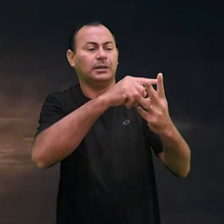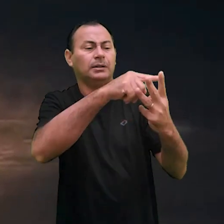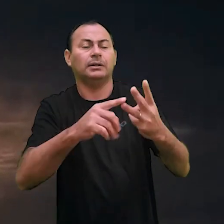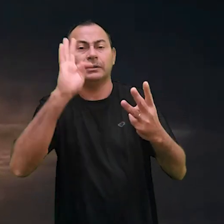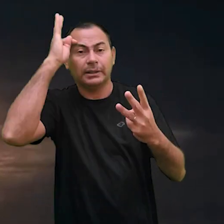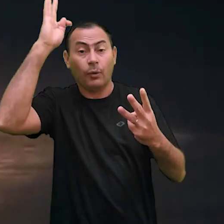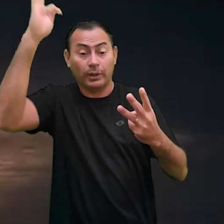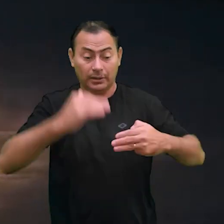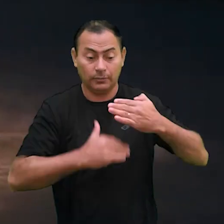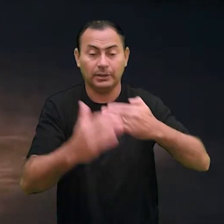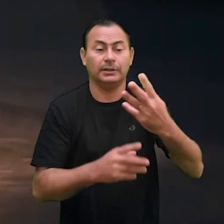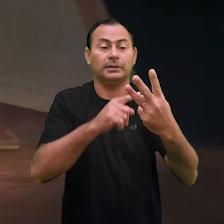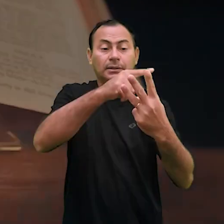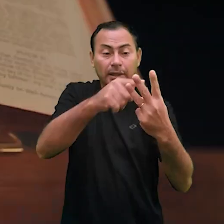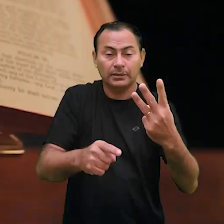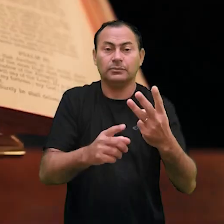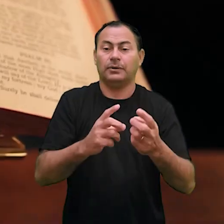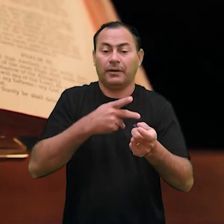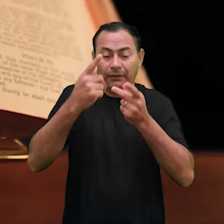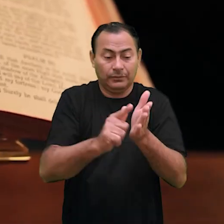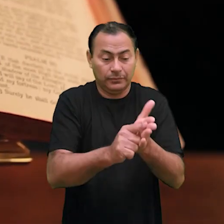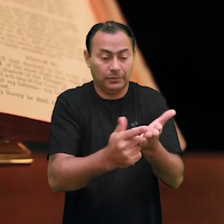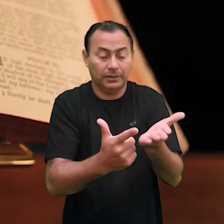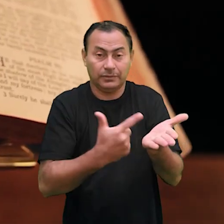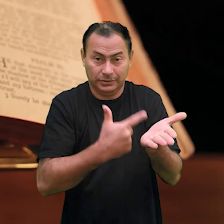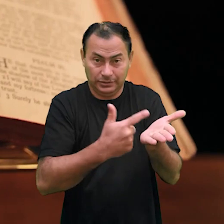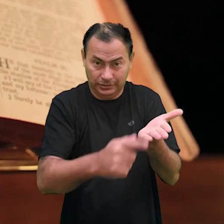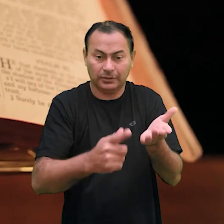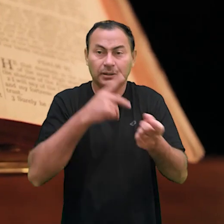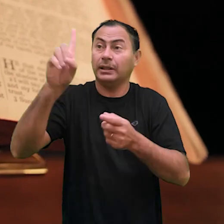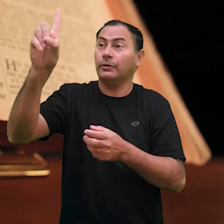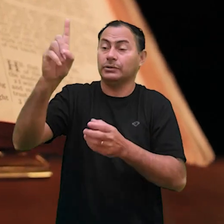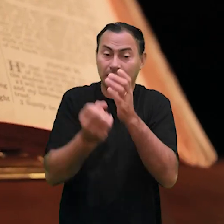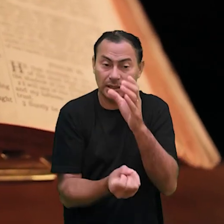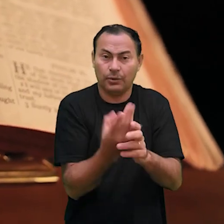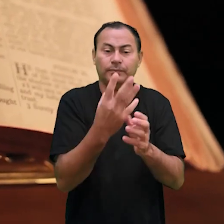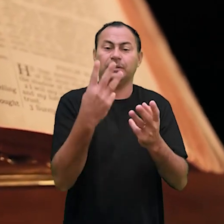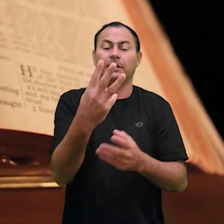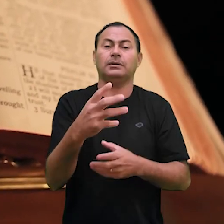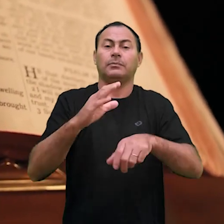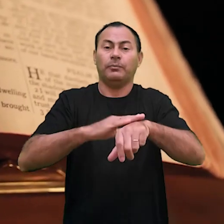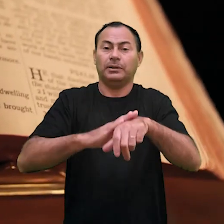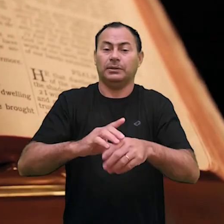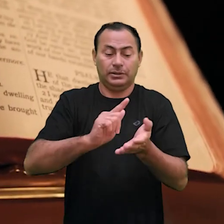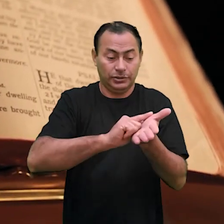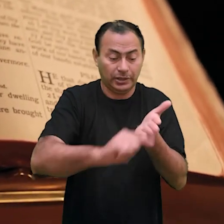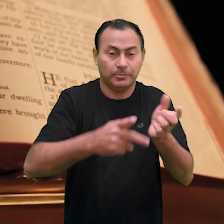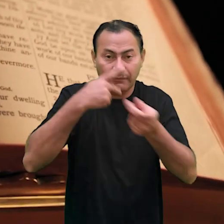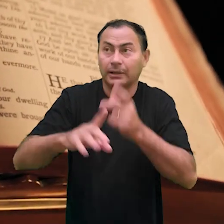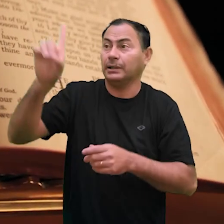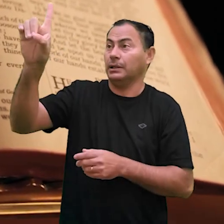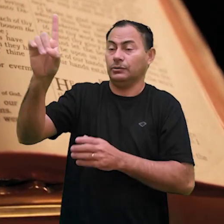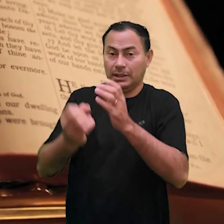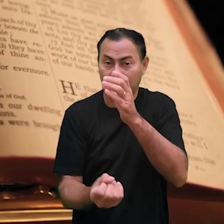3 lacunas da teoria da evolução. Por 3 vezes o relato de Gênesis diz, Deus criou. Nesses 3